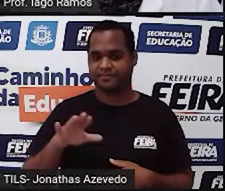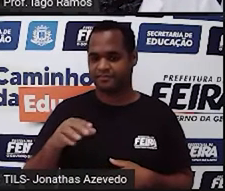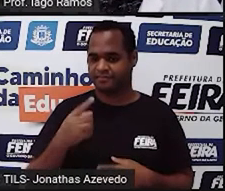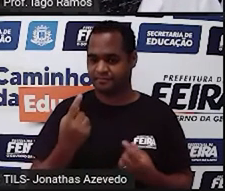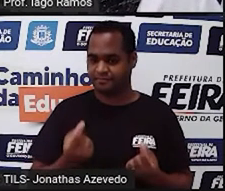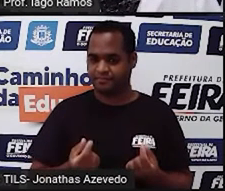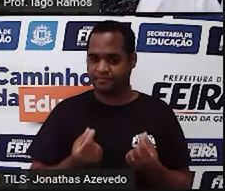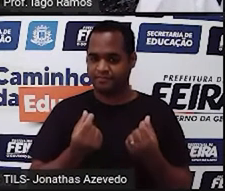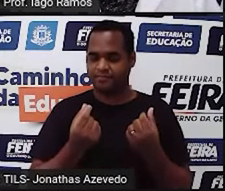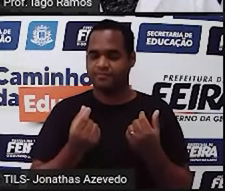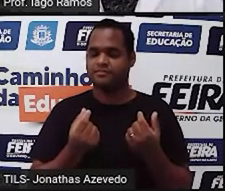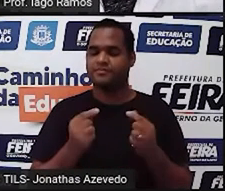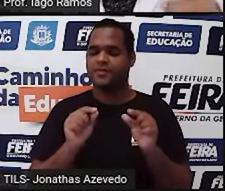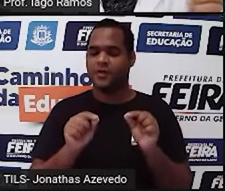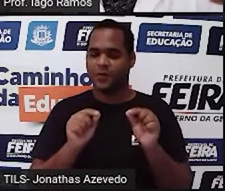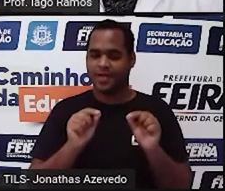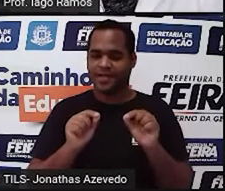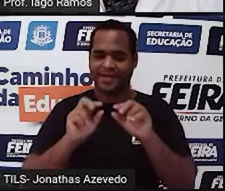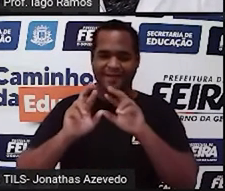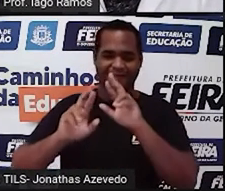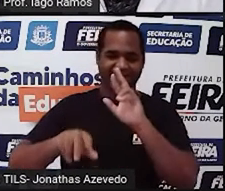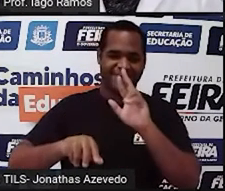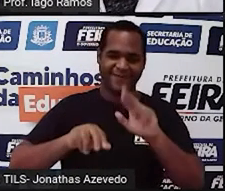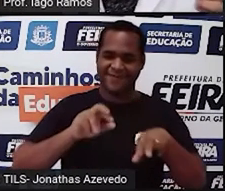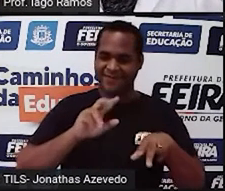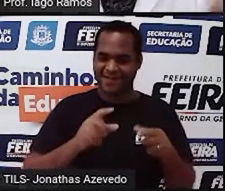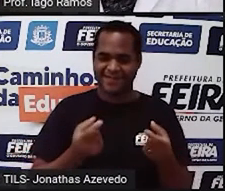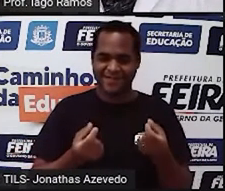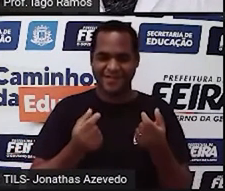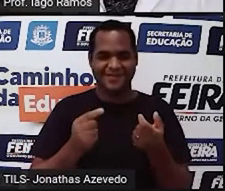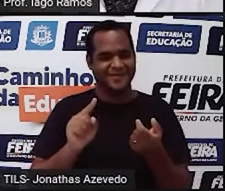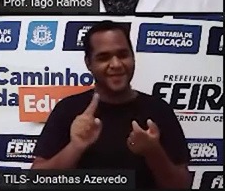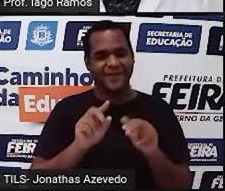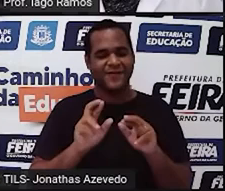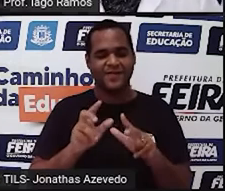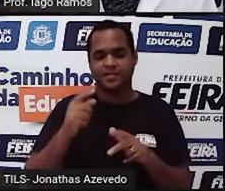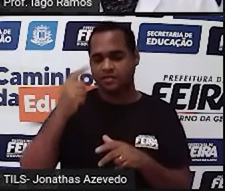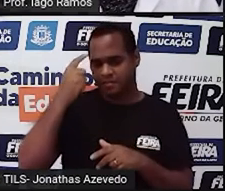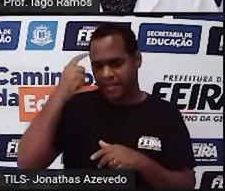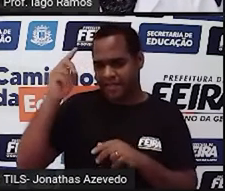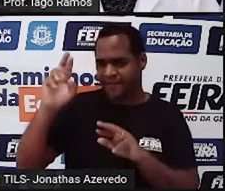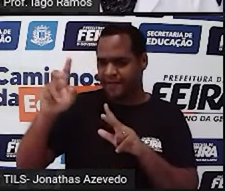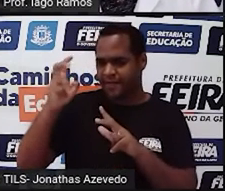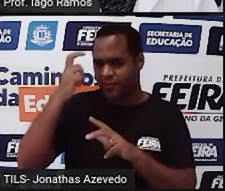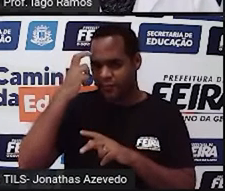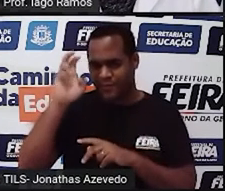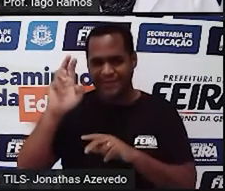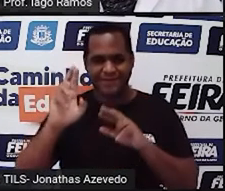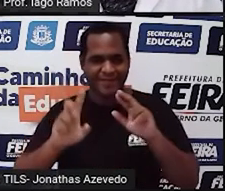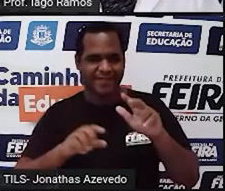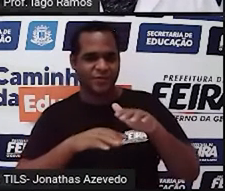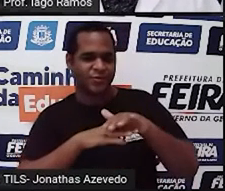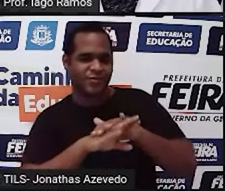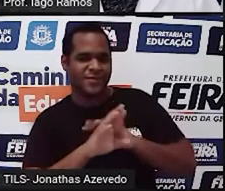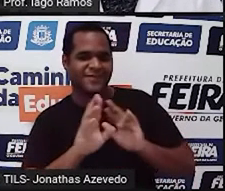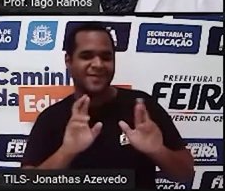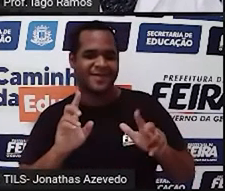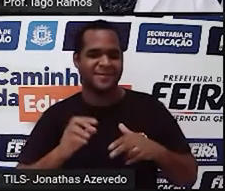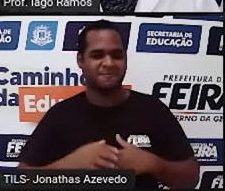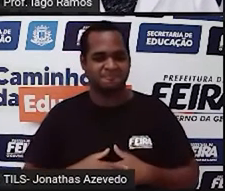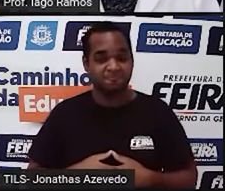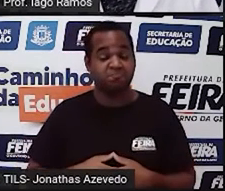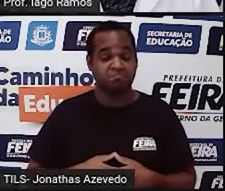rico em diversidade em coisas diferentes tá bom além